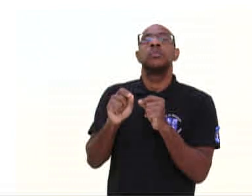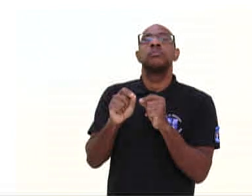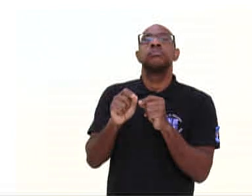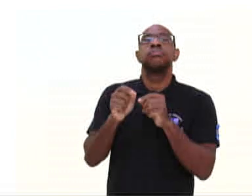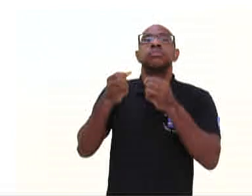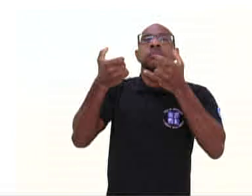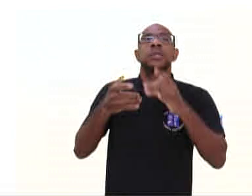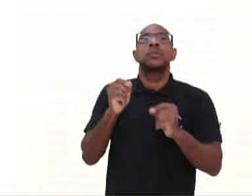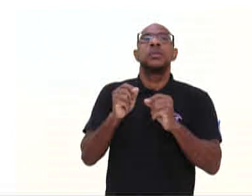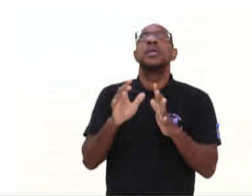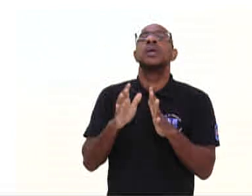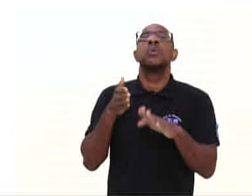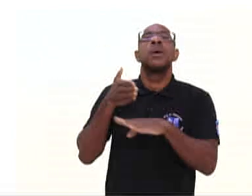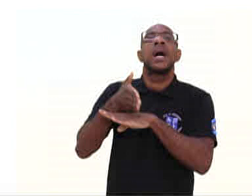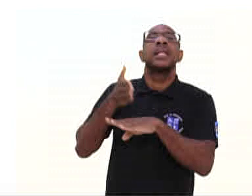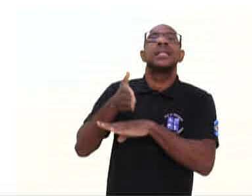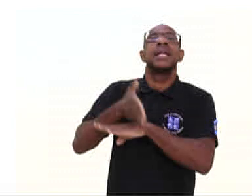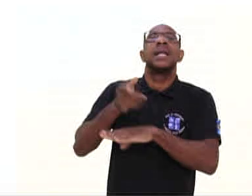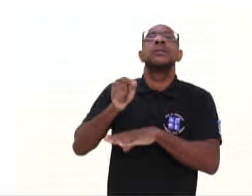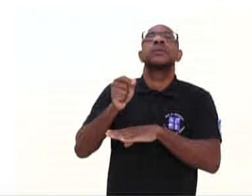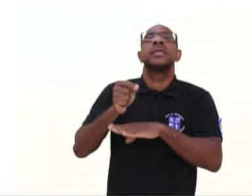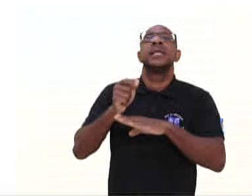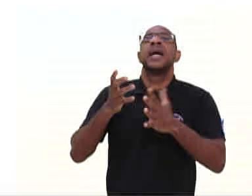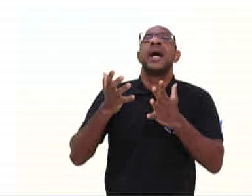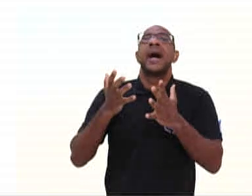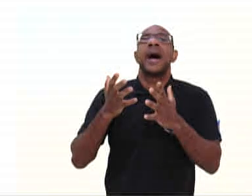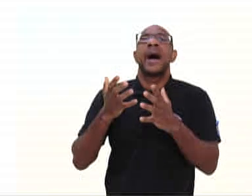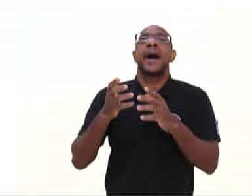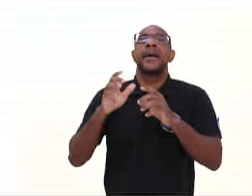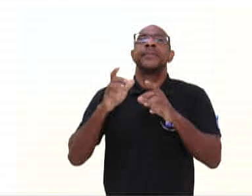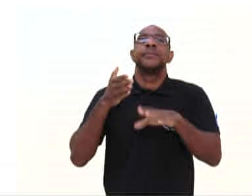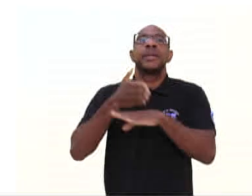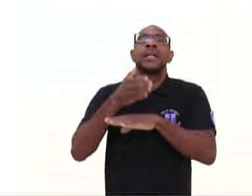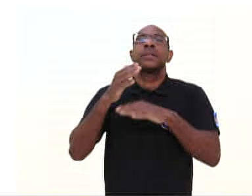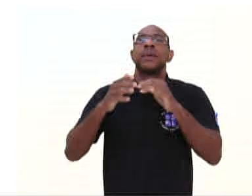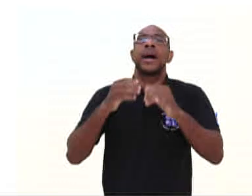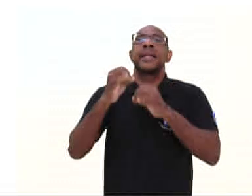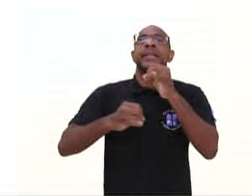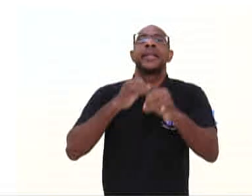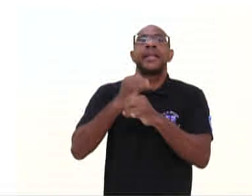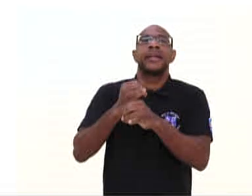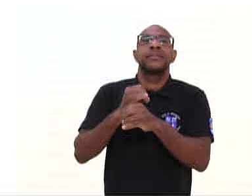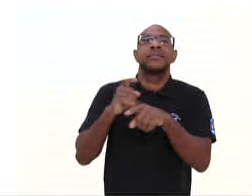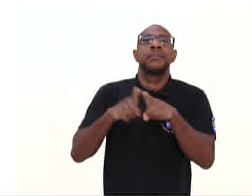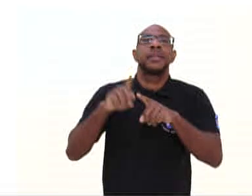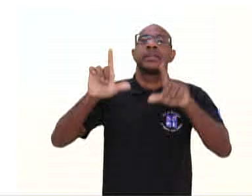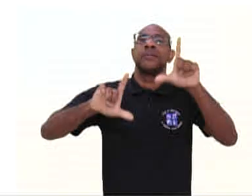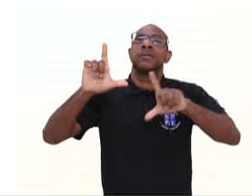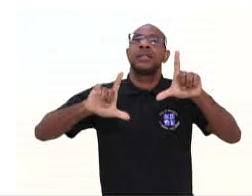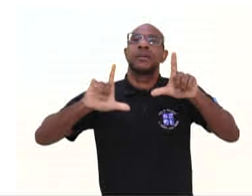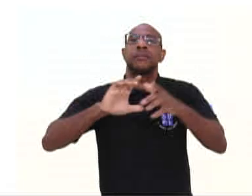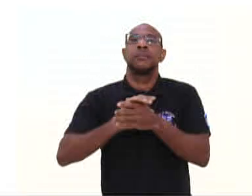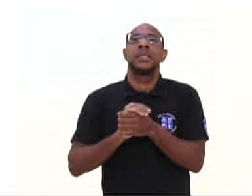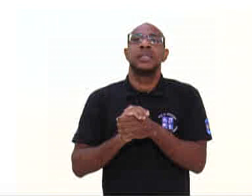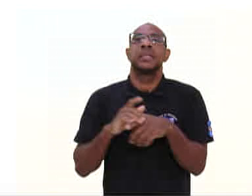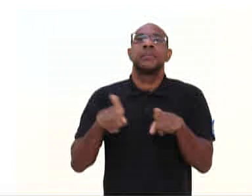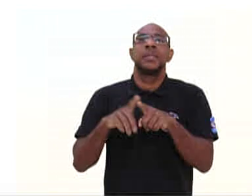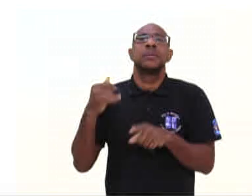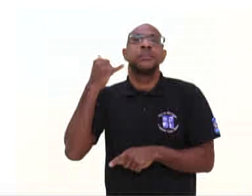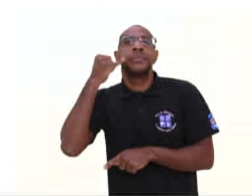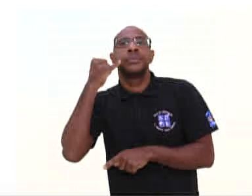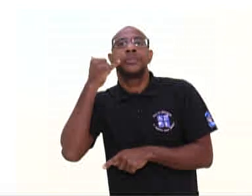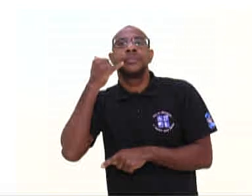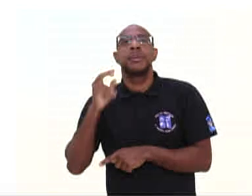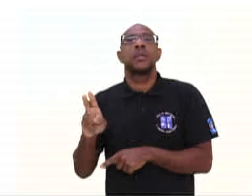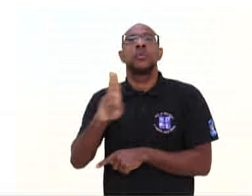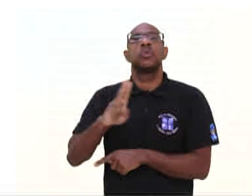à televisão e posse de telefone móvel celular para uso pessoal. Internet chega a 8 em